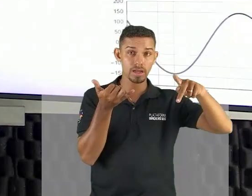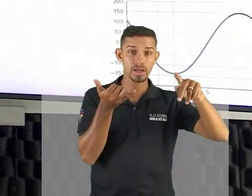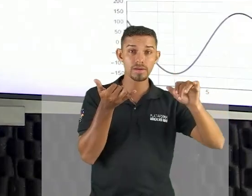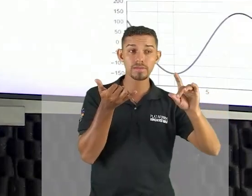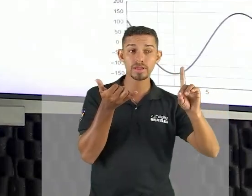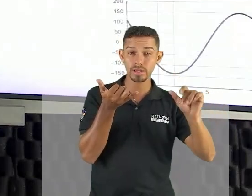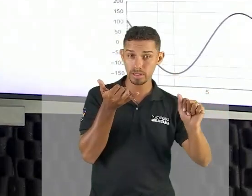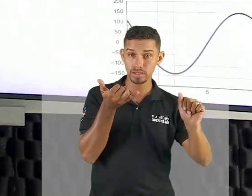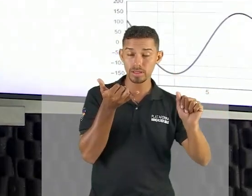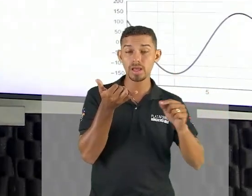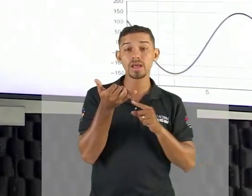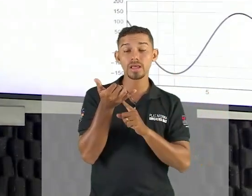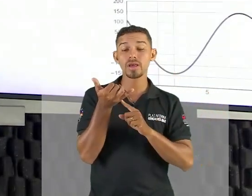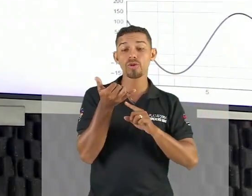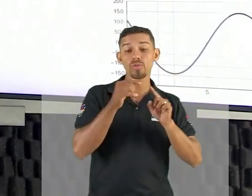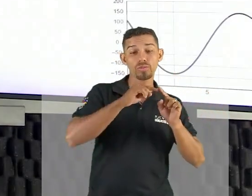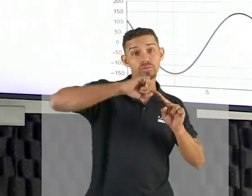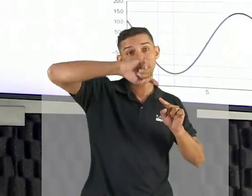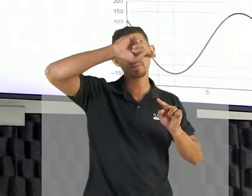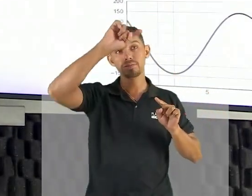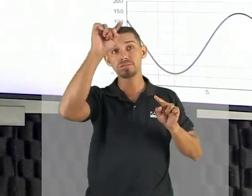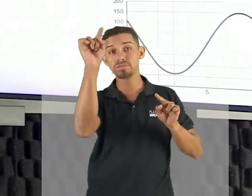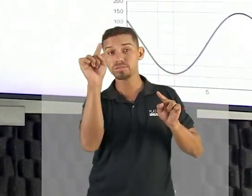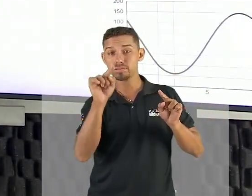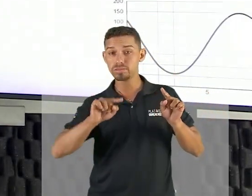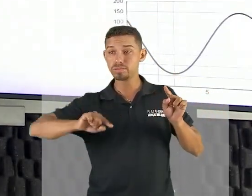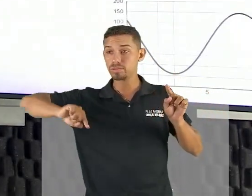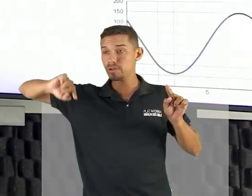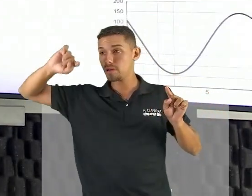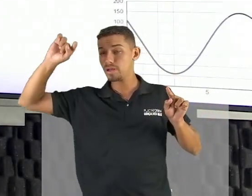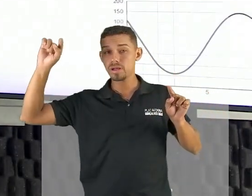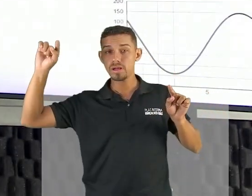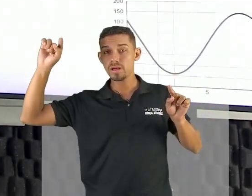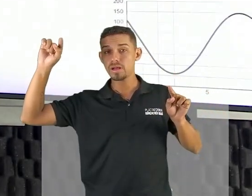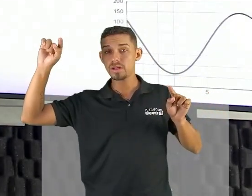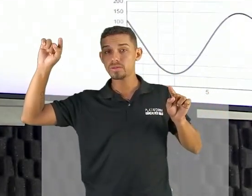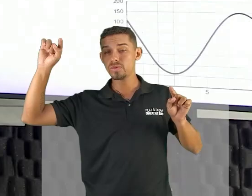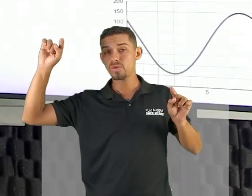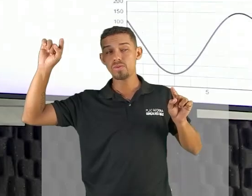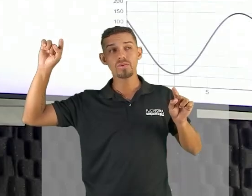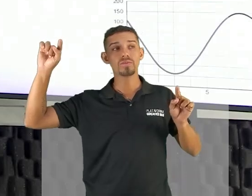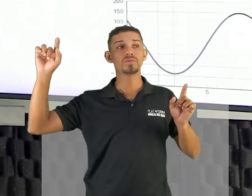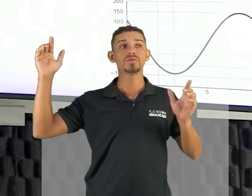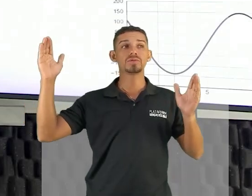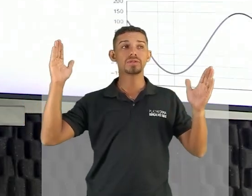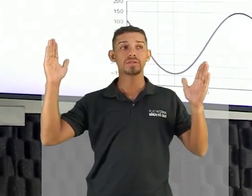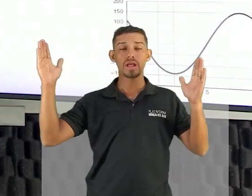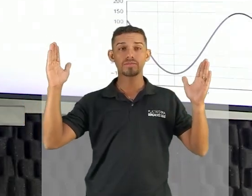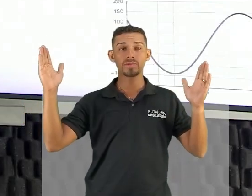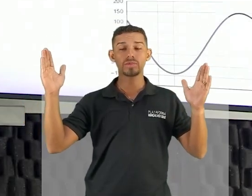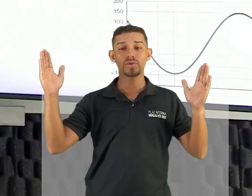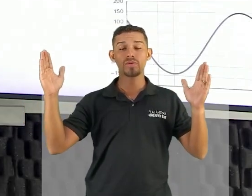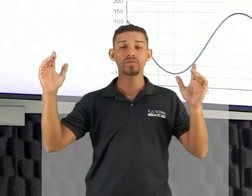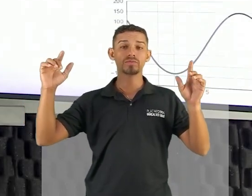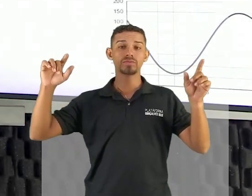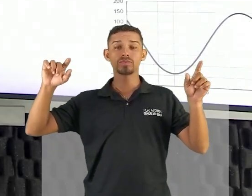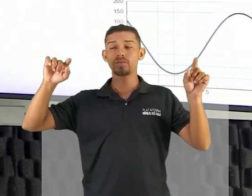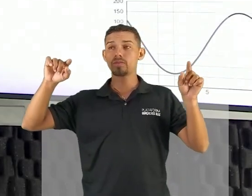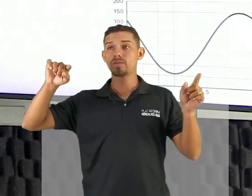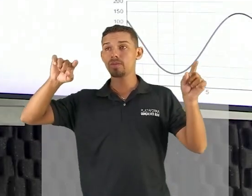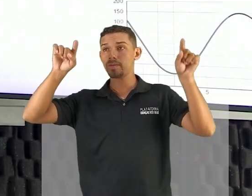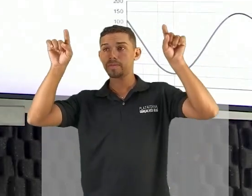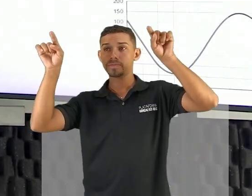onda o comprimento da onda pode ser dado por essa distância aqui ó ou também essa distância aqui ó entre dois Vales